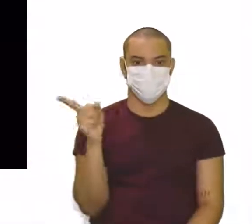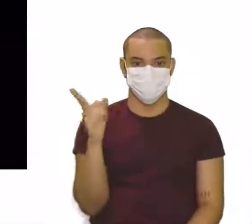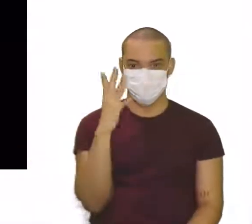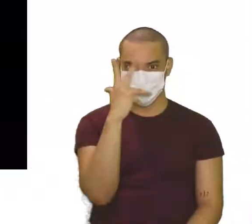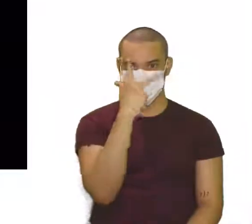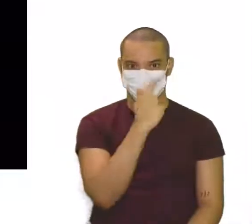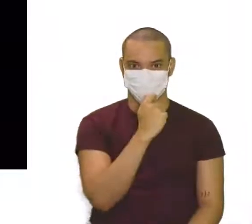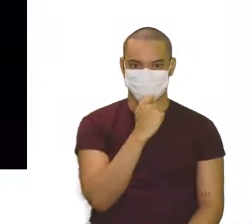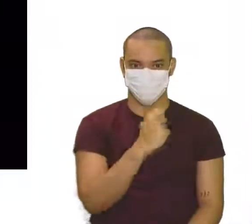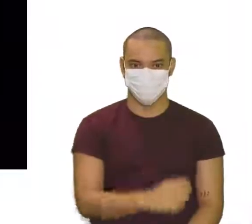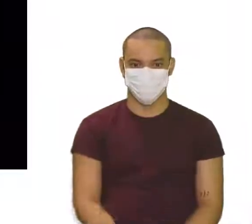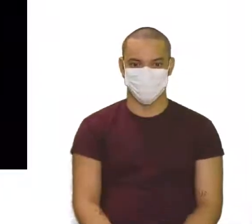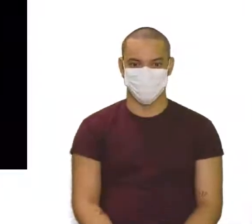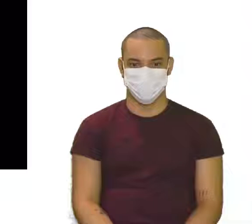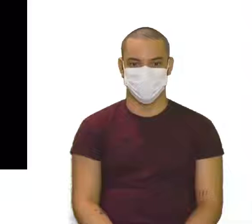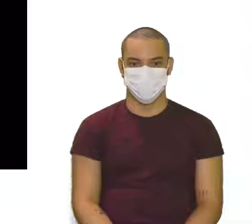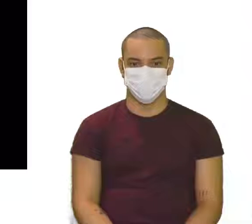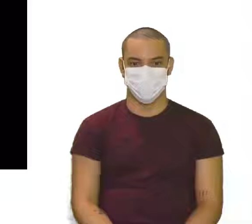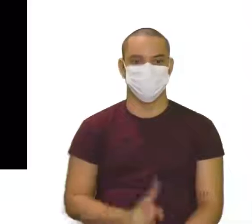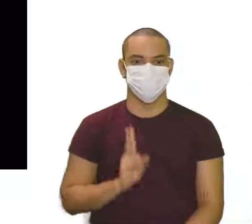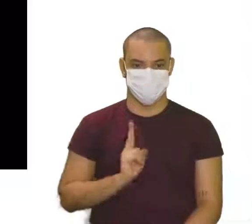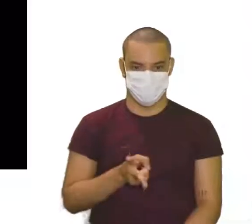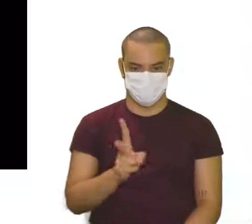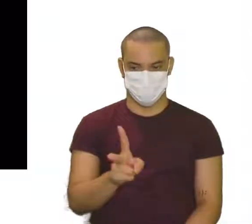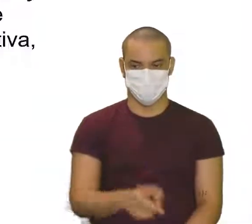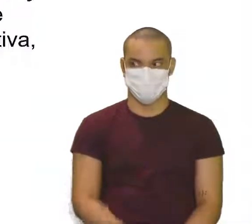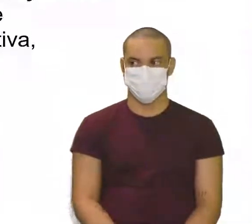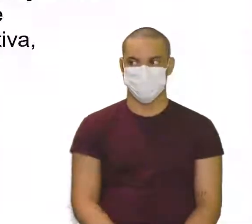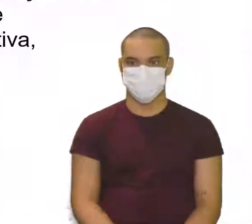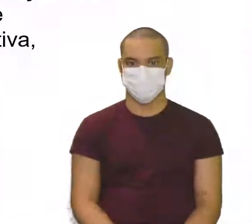né? Vamos continuar aqui, olha só.